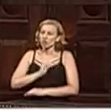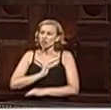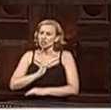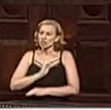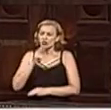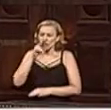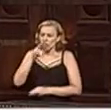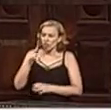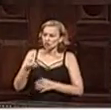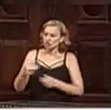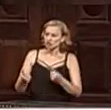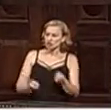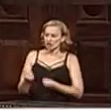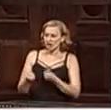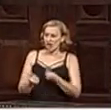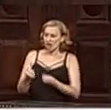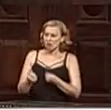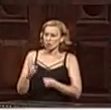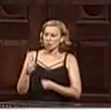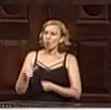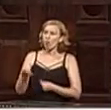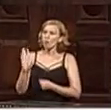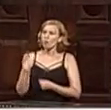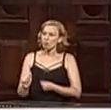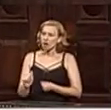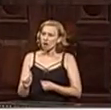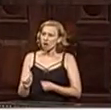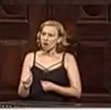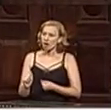armamento pesado, bombas de efeito moral,